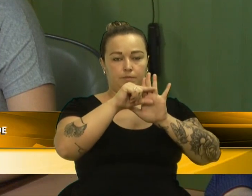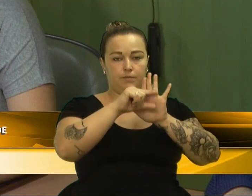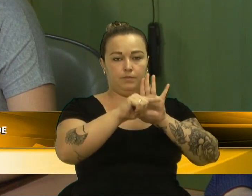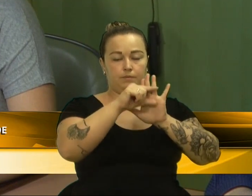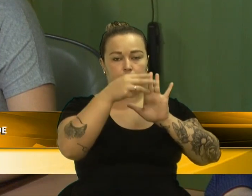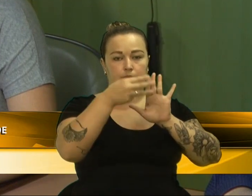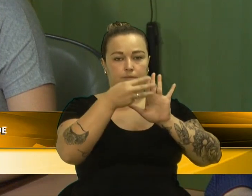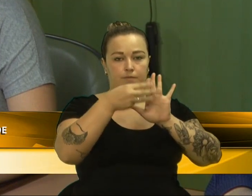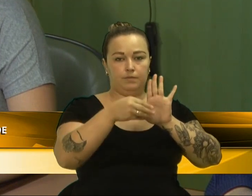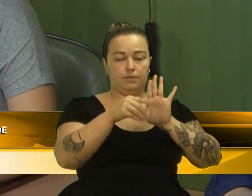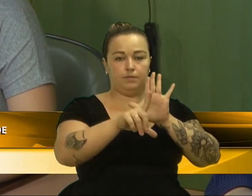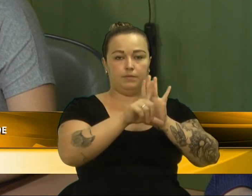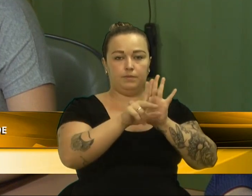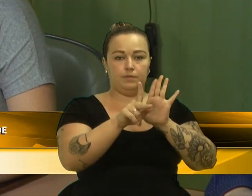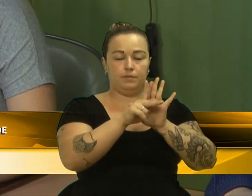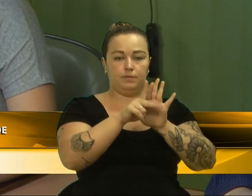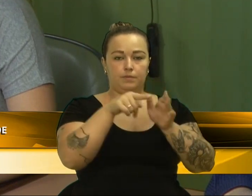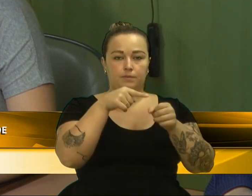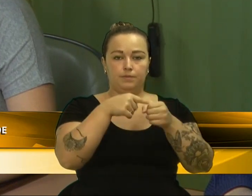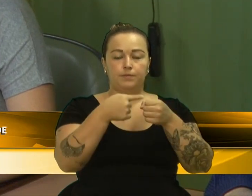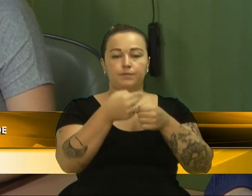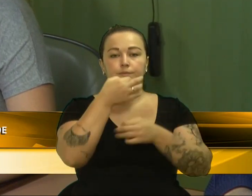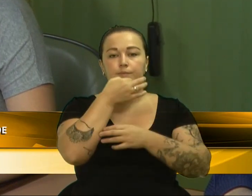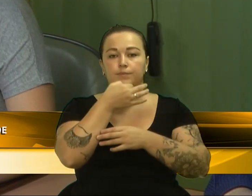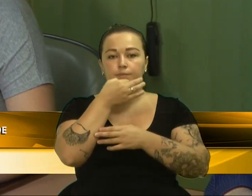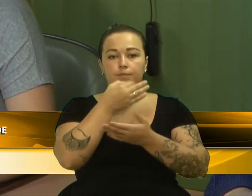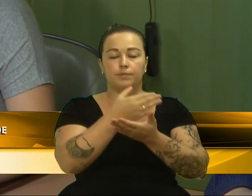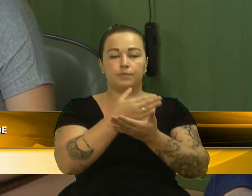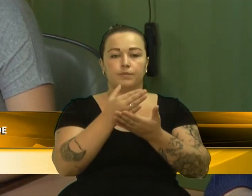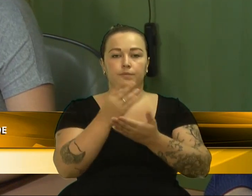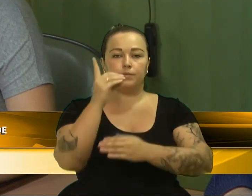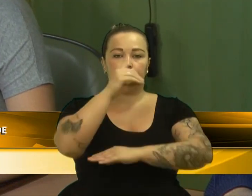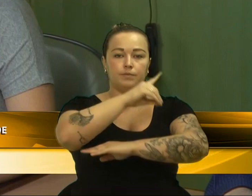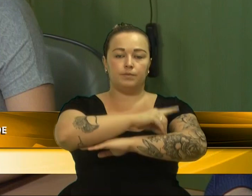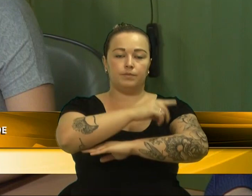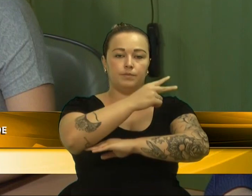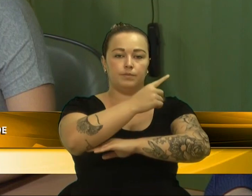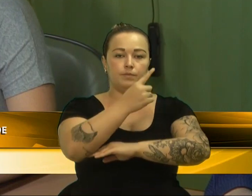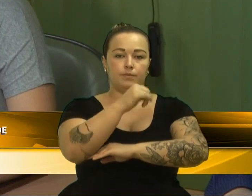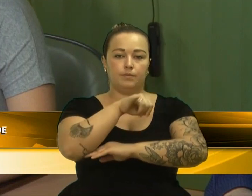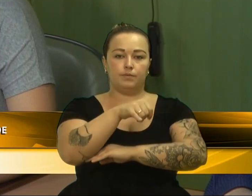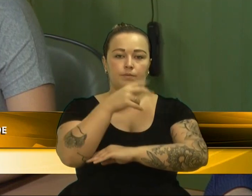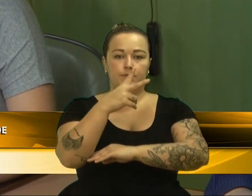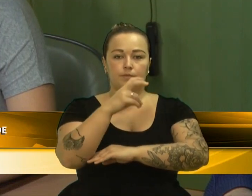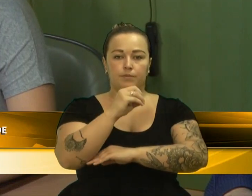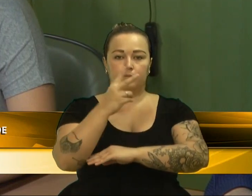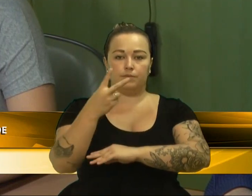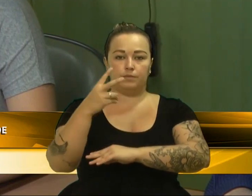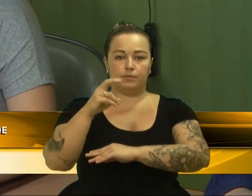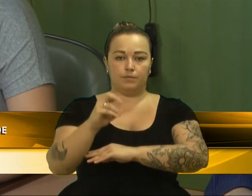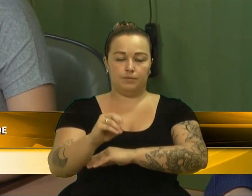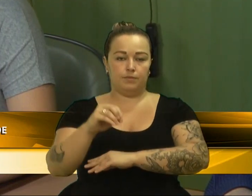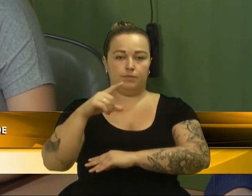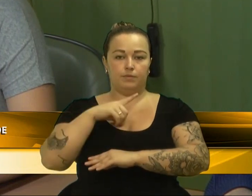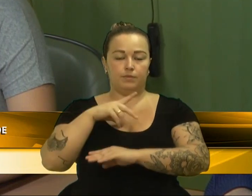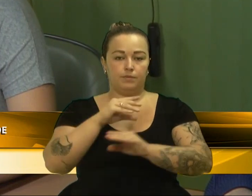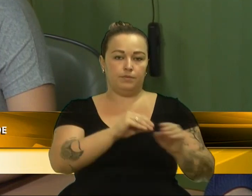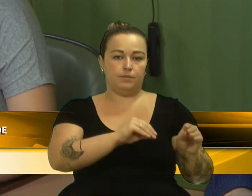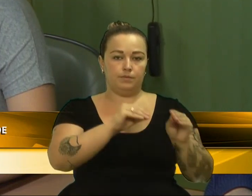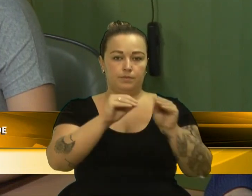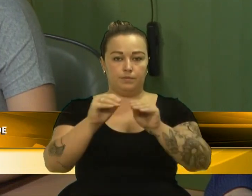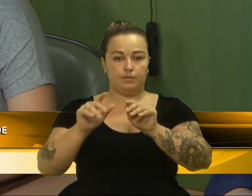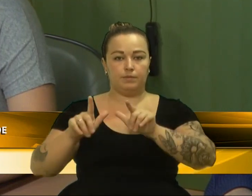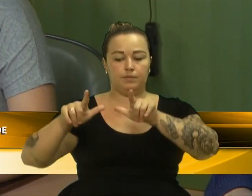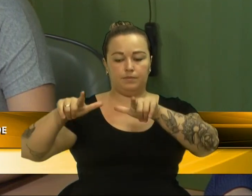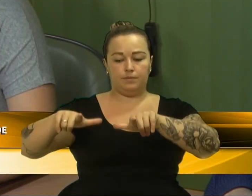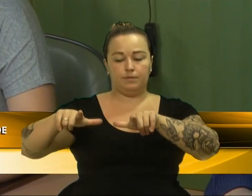Regimento Interno da Câmara Municipal de Caxias do Sul, a partir do dia 21 de janeiro de 2020, para a Sala das Comissões Vereadora